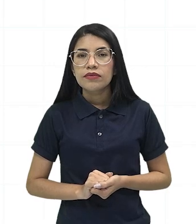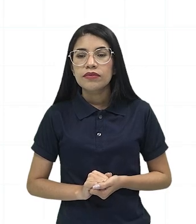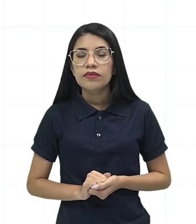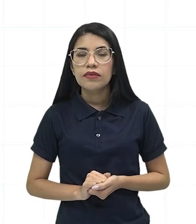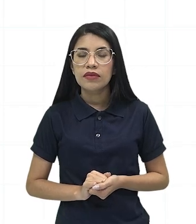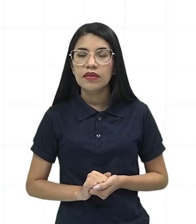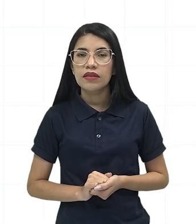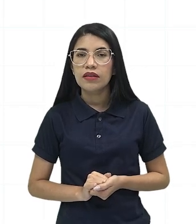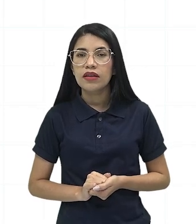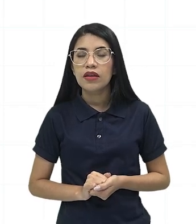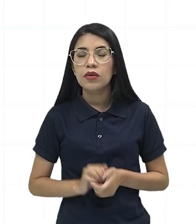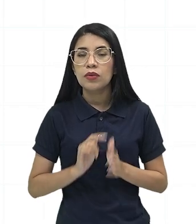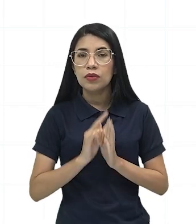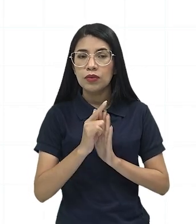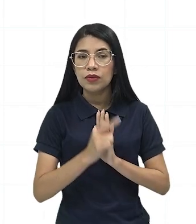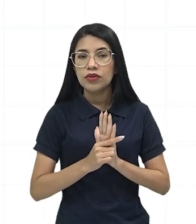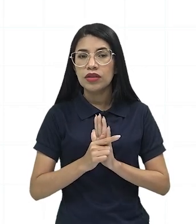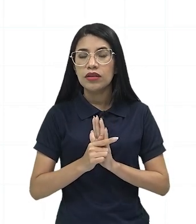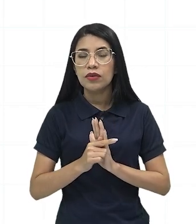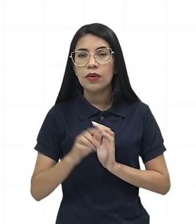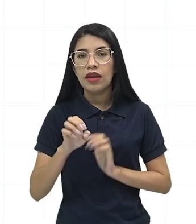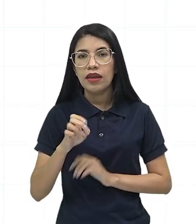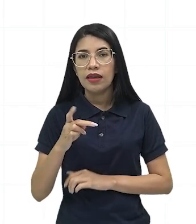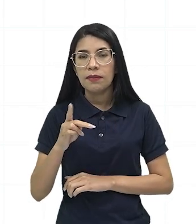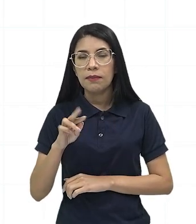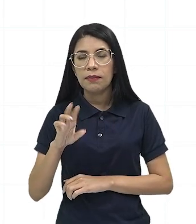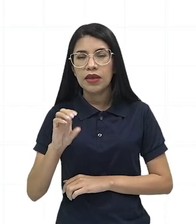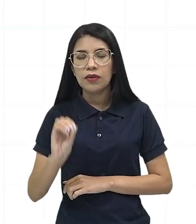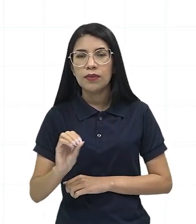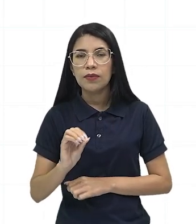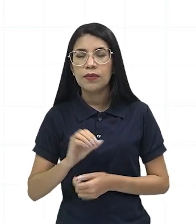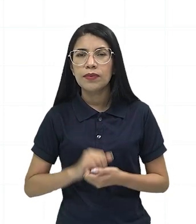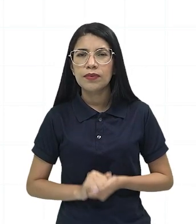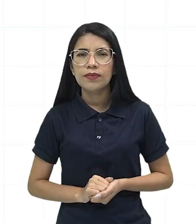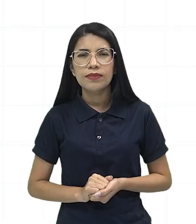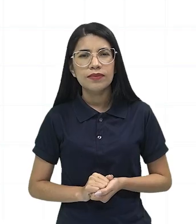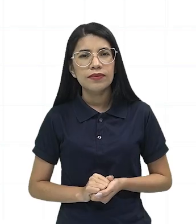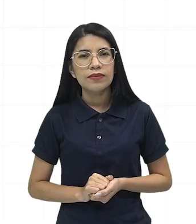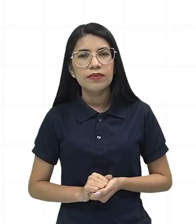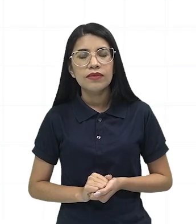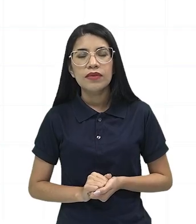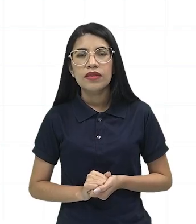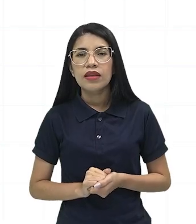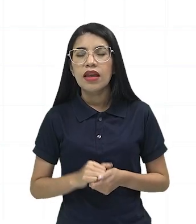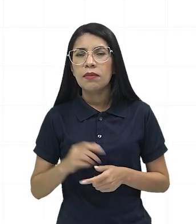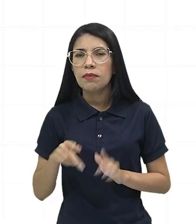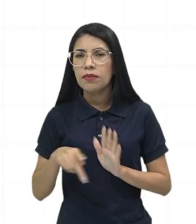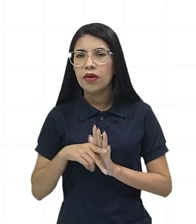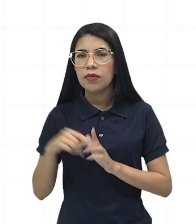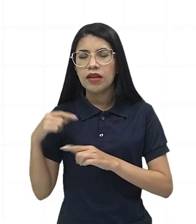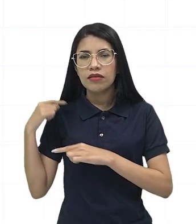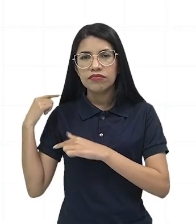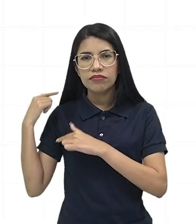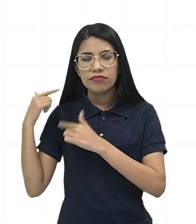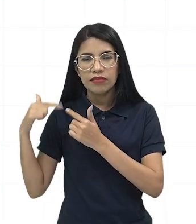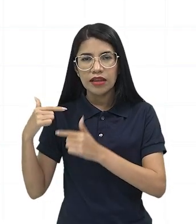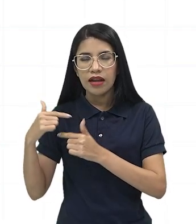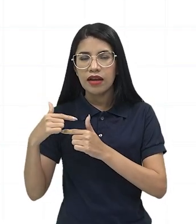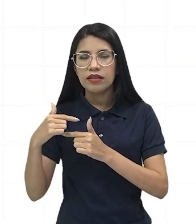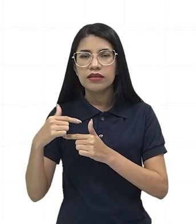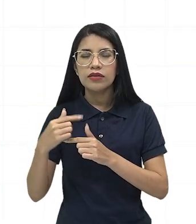nós temos o nosso segundo gênero, que é o gênero épico. São classificações bem clássicas, né? Vem lá da Grécia Antiga, desde